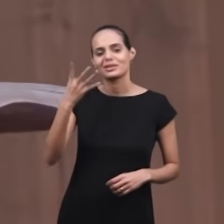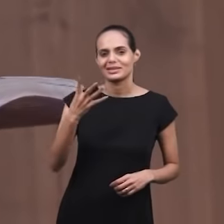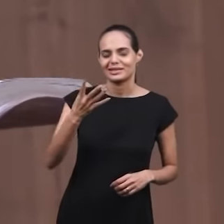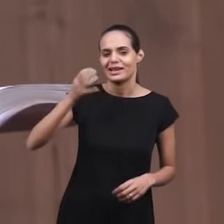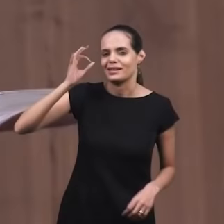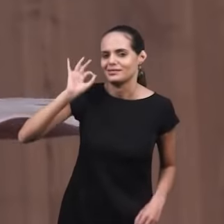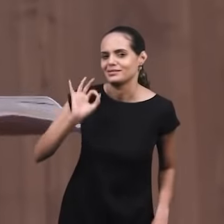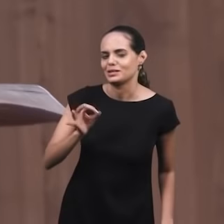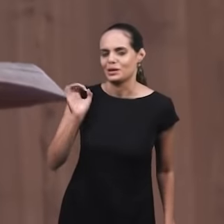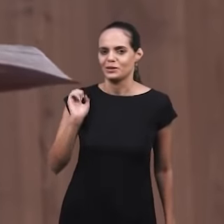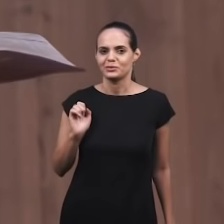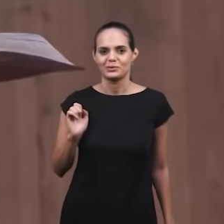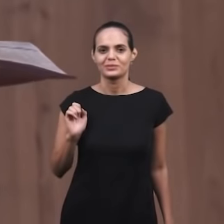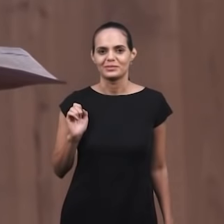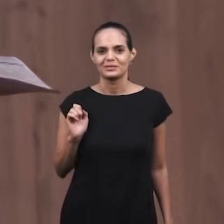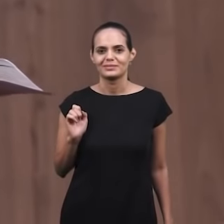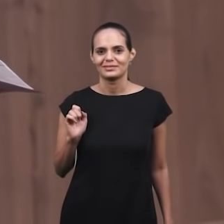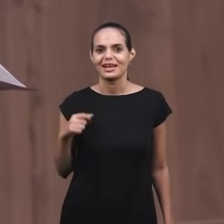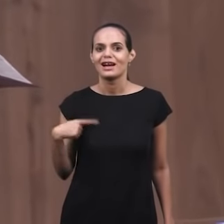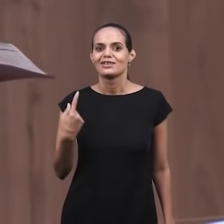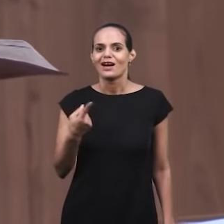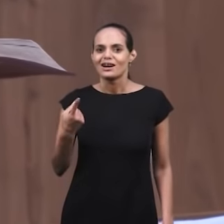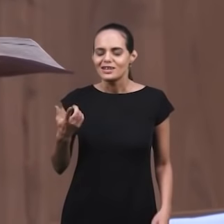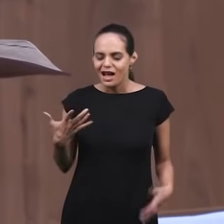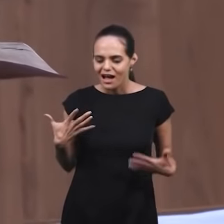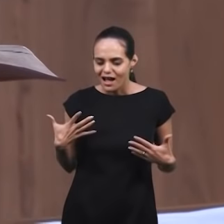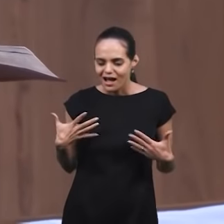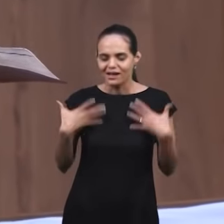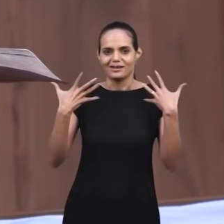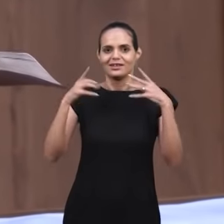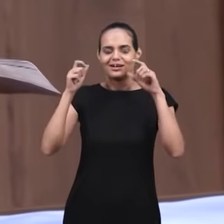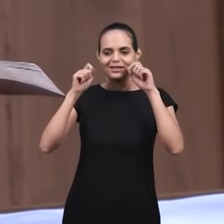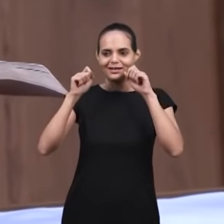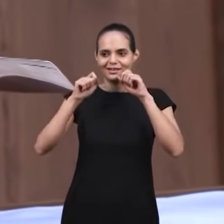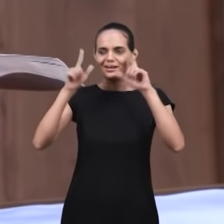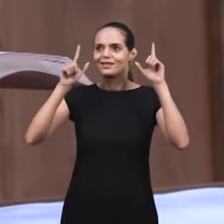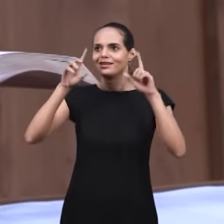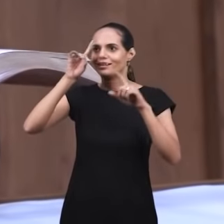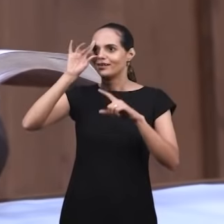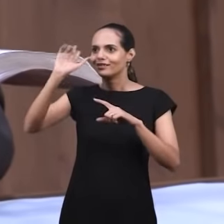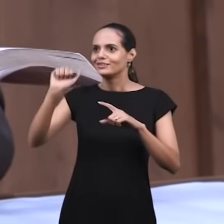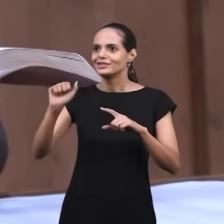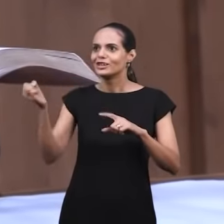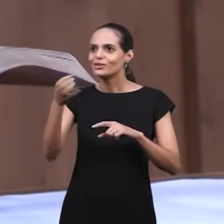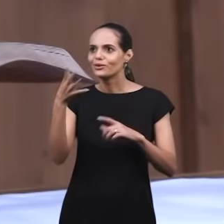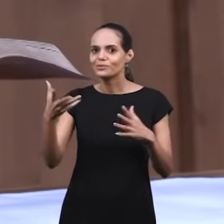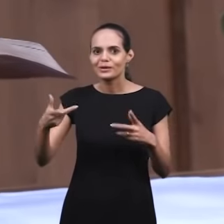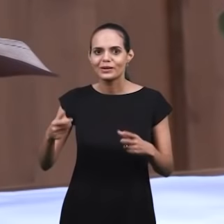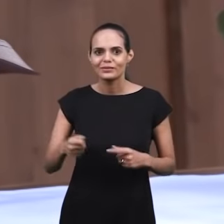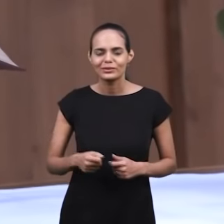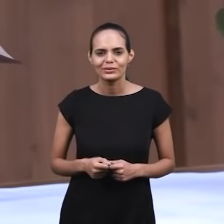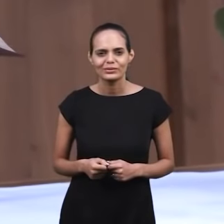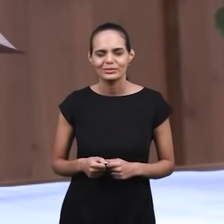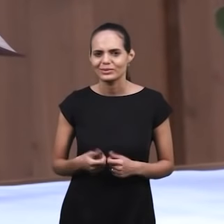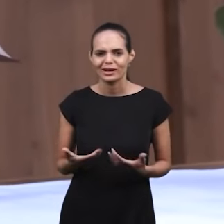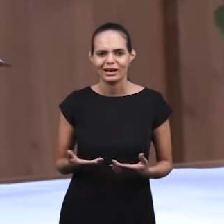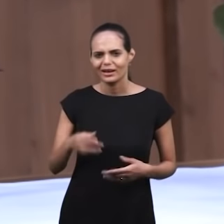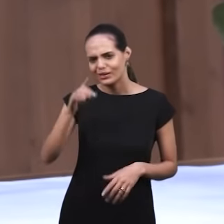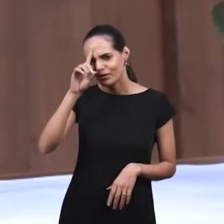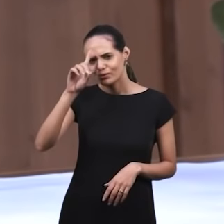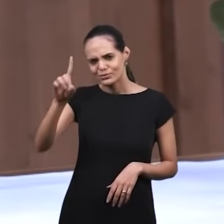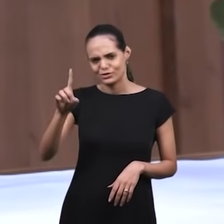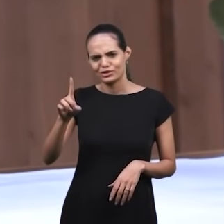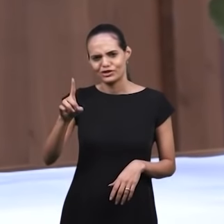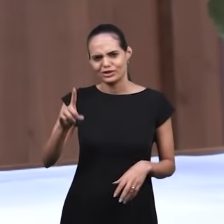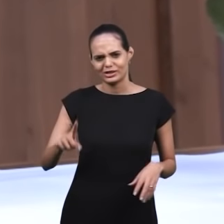que nós estaremos despertados para um novo dia. E esse dia não será um dia tão curto como a nossa